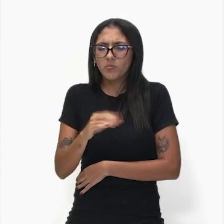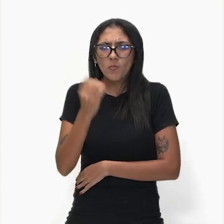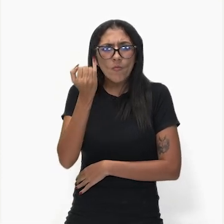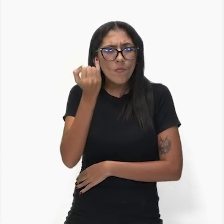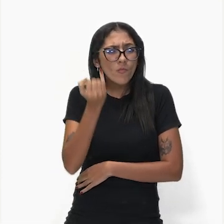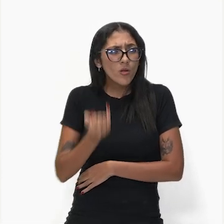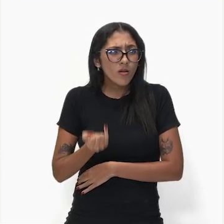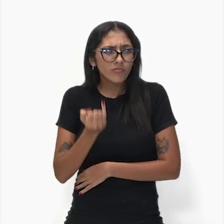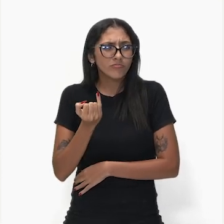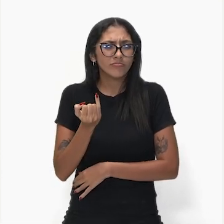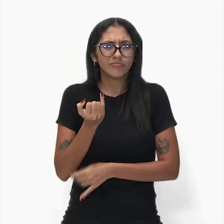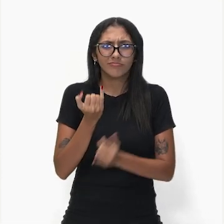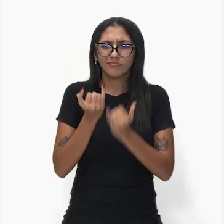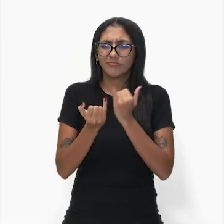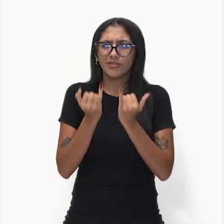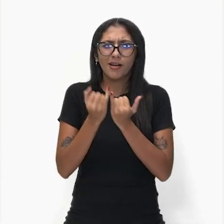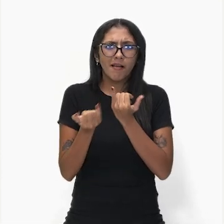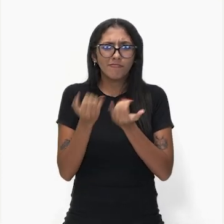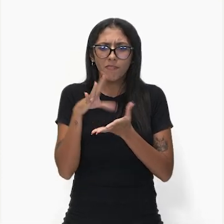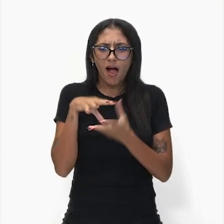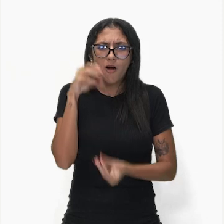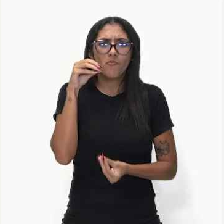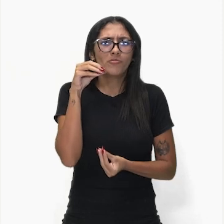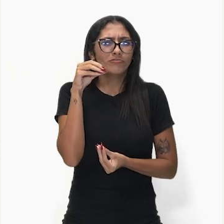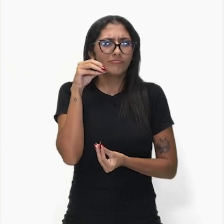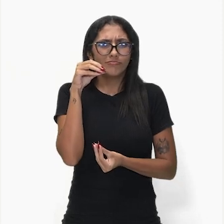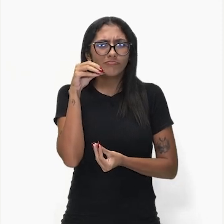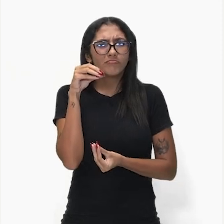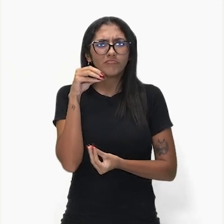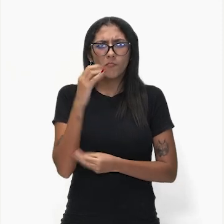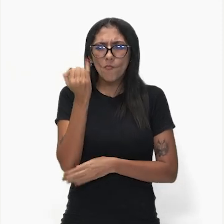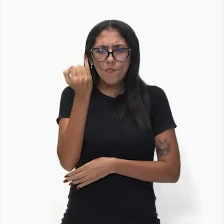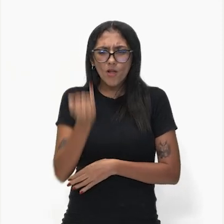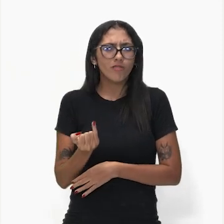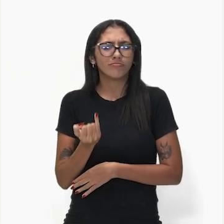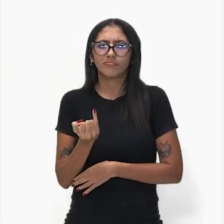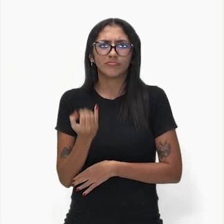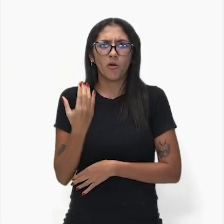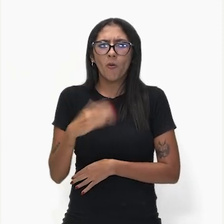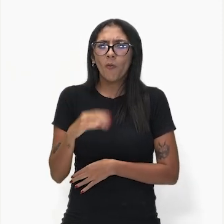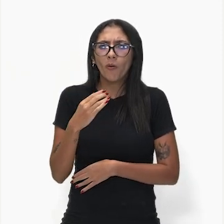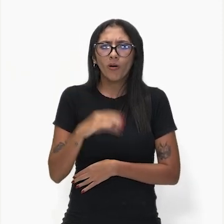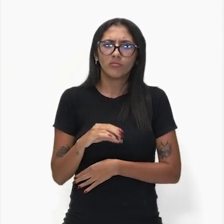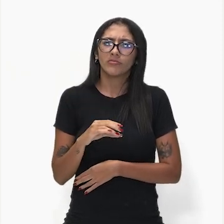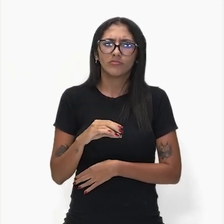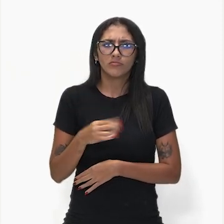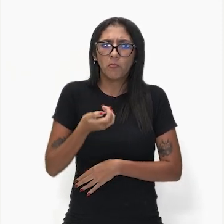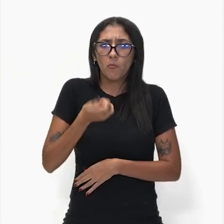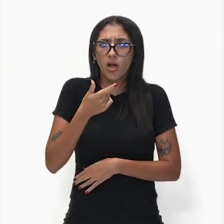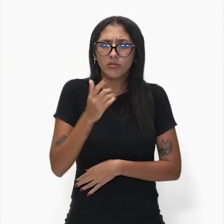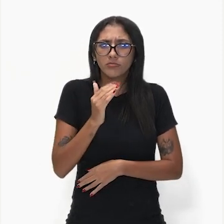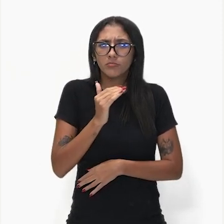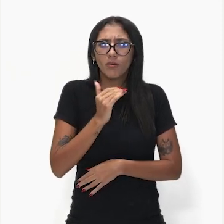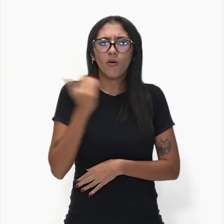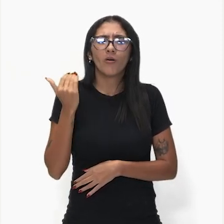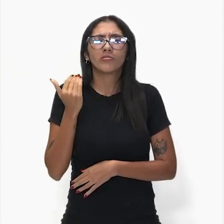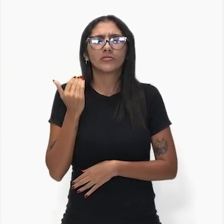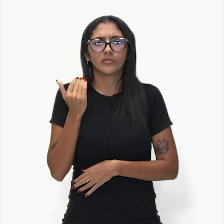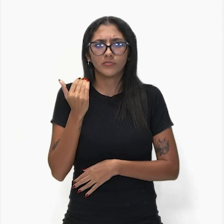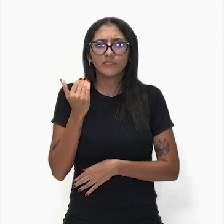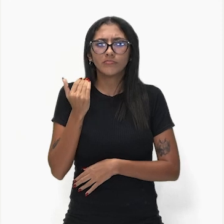nem uma visagem, olha a construção, que nem a morte, que só talvez